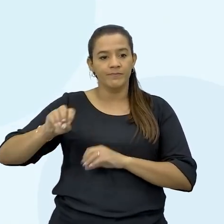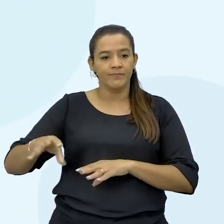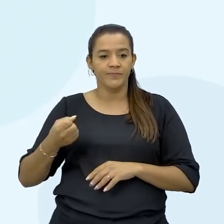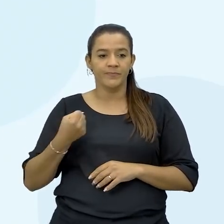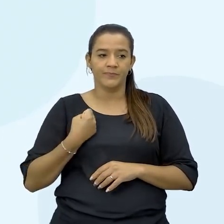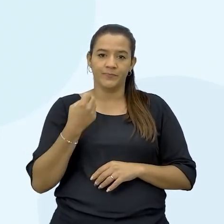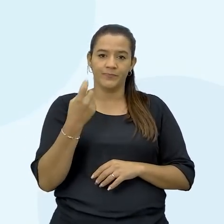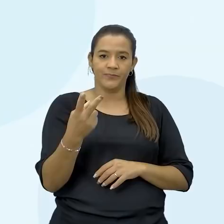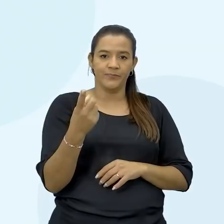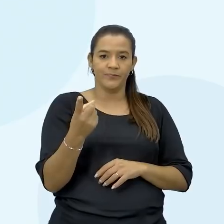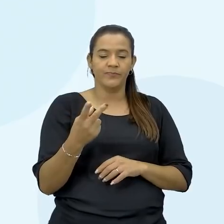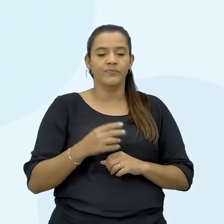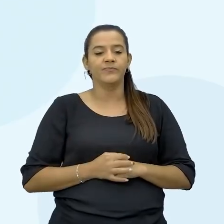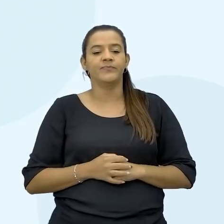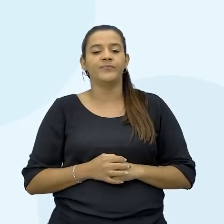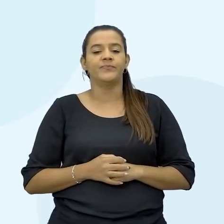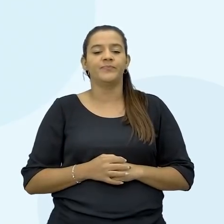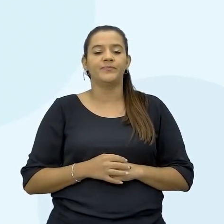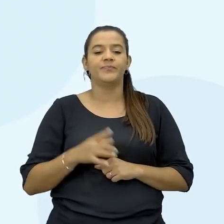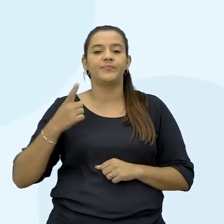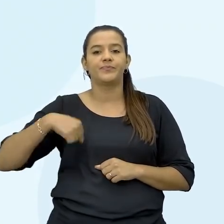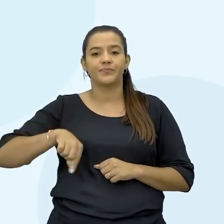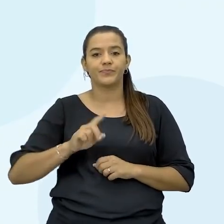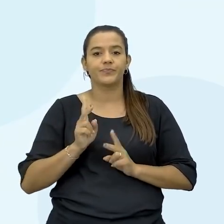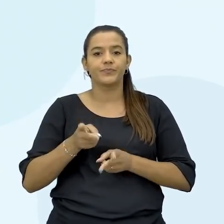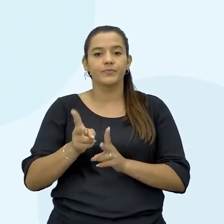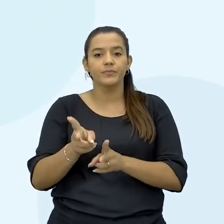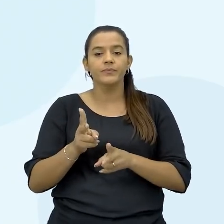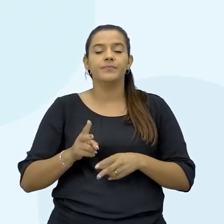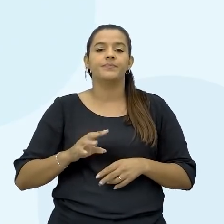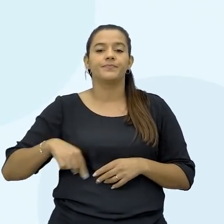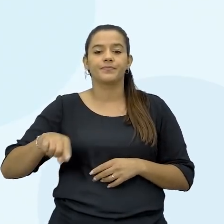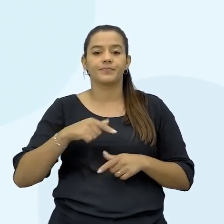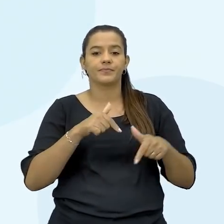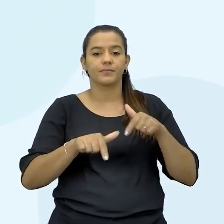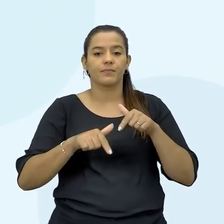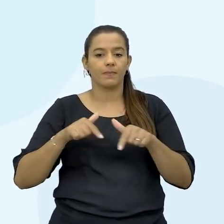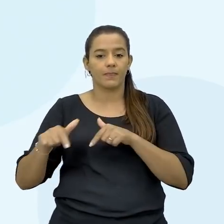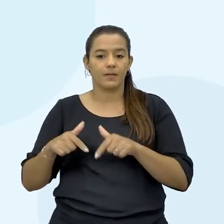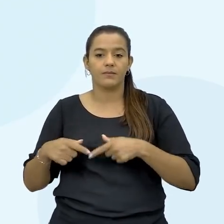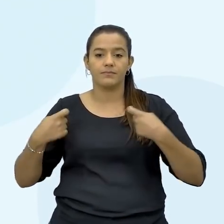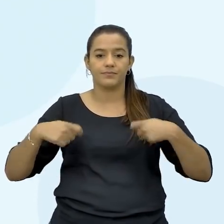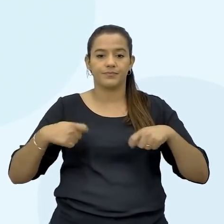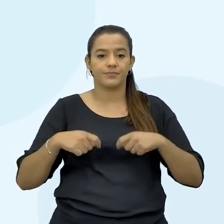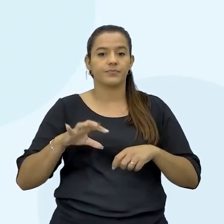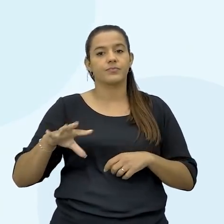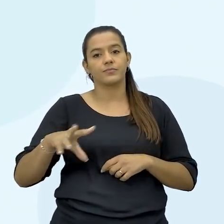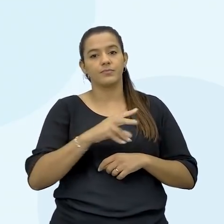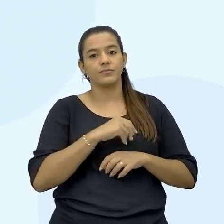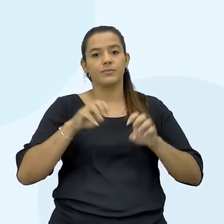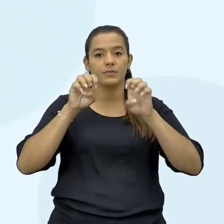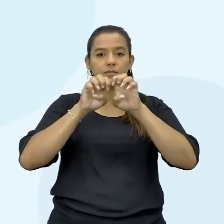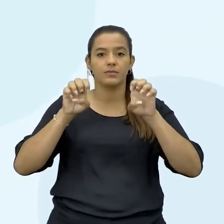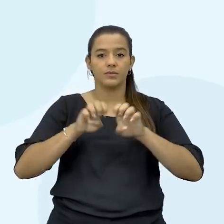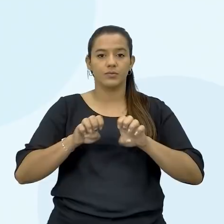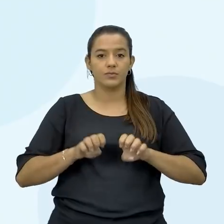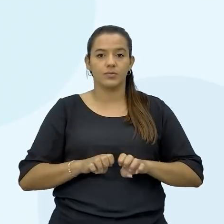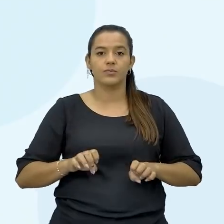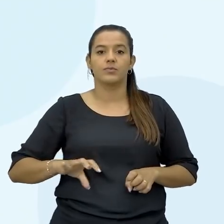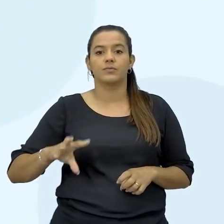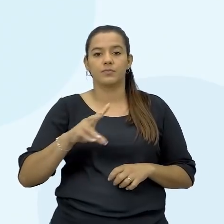12, que diz: a formação continuada em serviço deve ser estruturada mediante